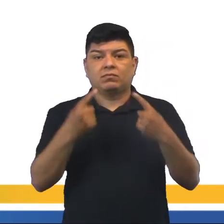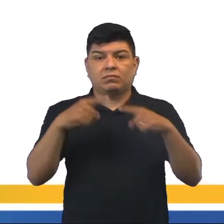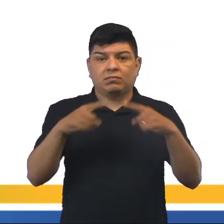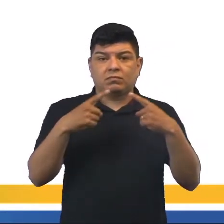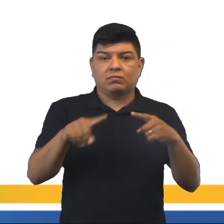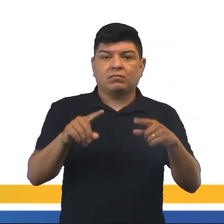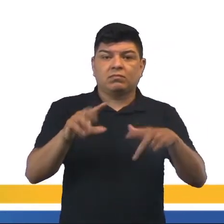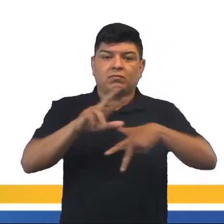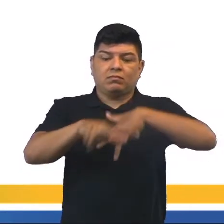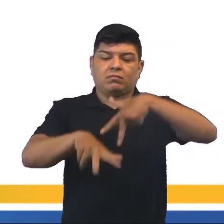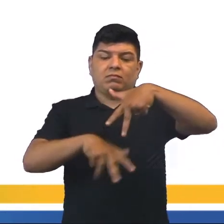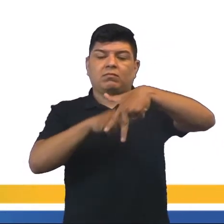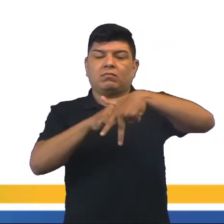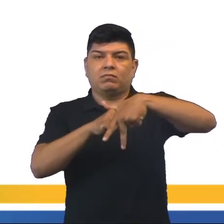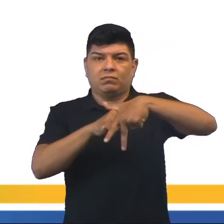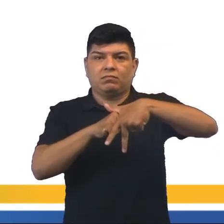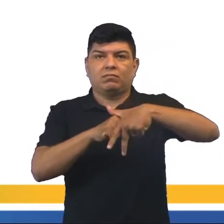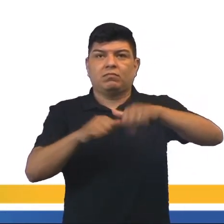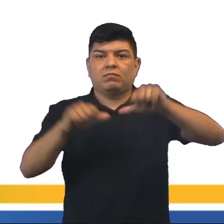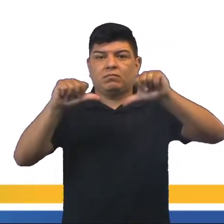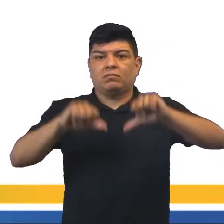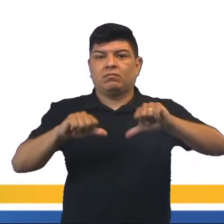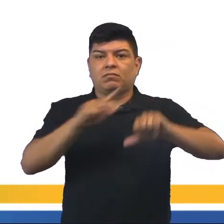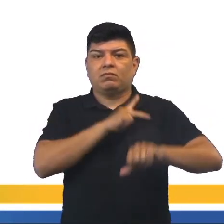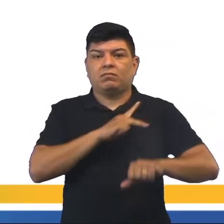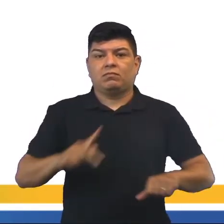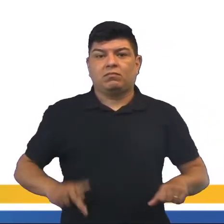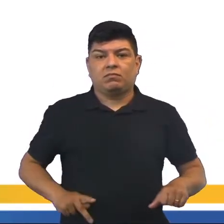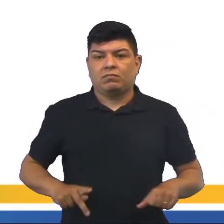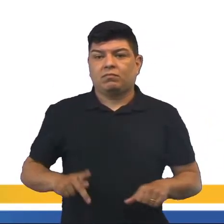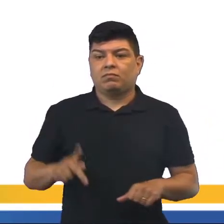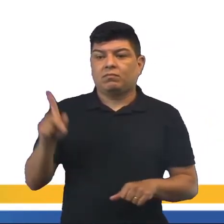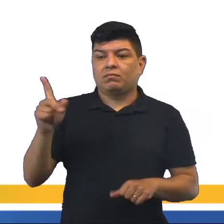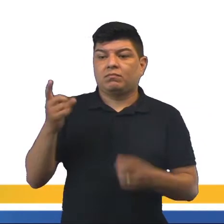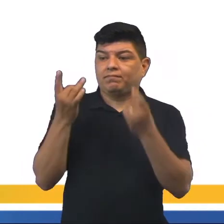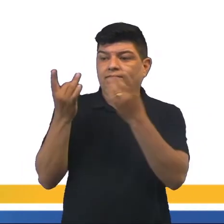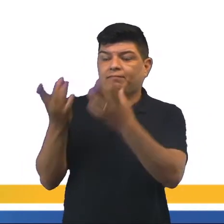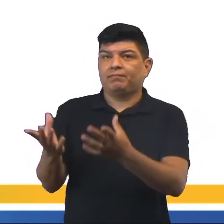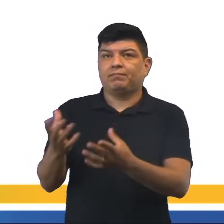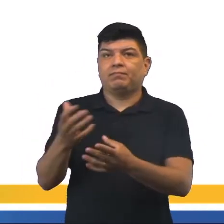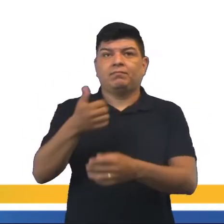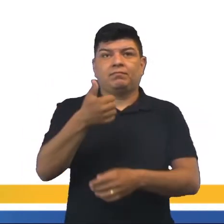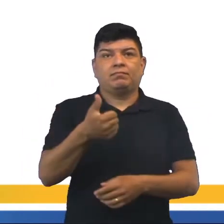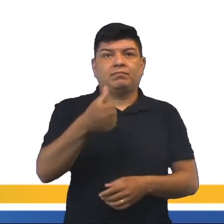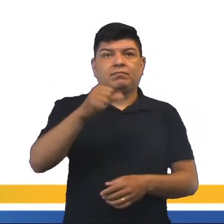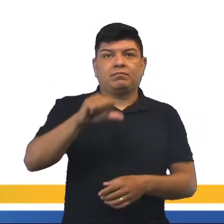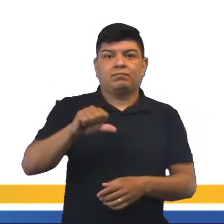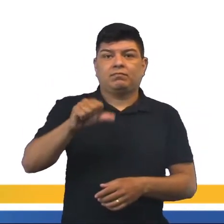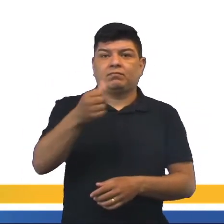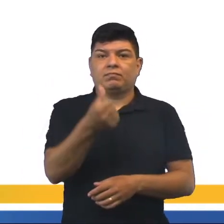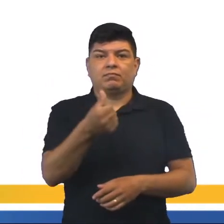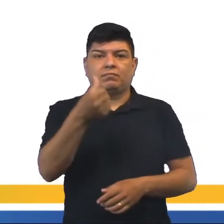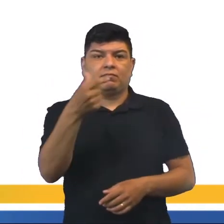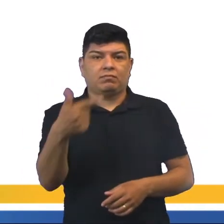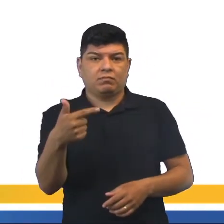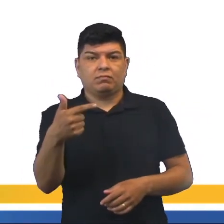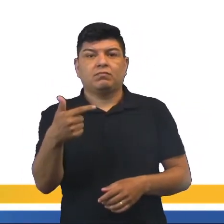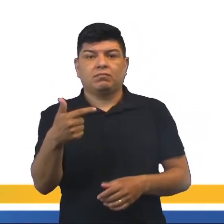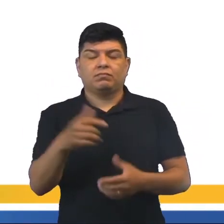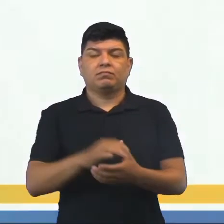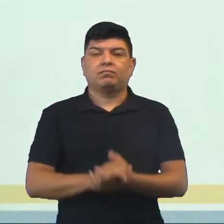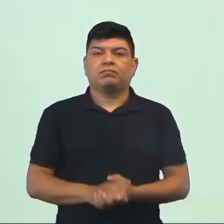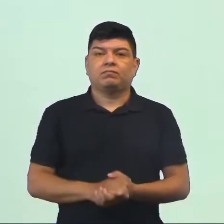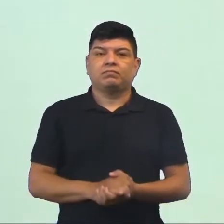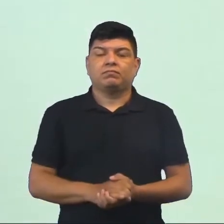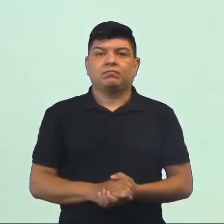de corrupção, né, afogam o presidente, que é obrigado a renunciar em 1992 para não ser impedido pelo